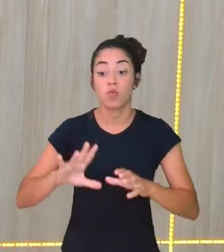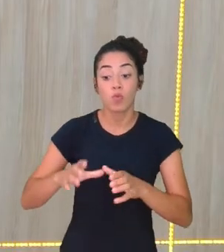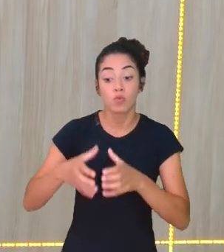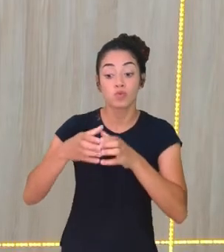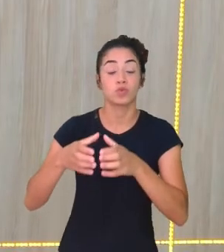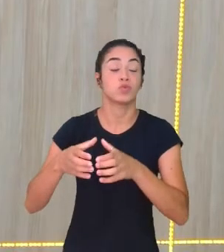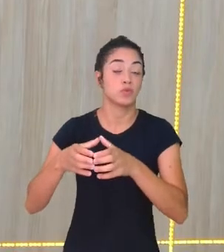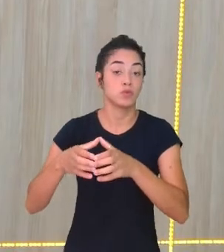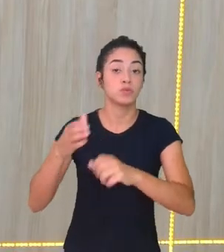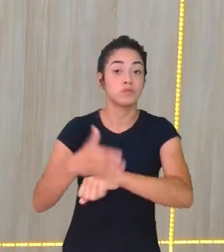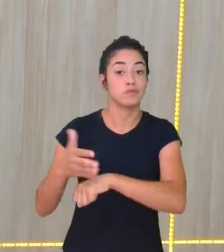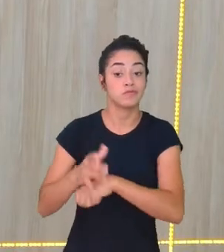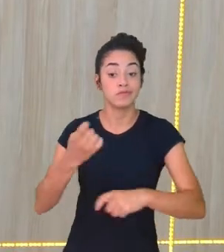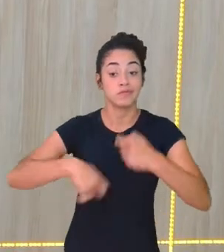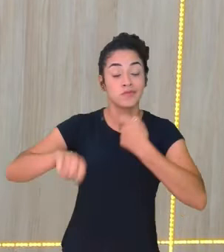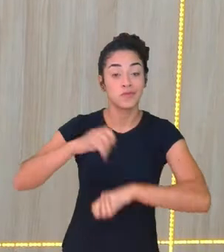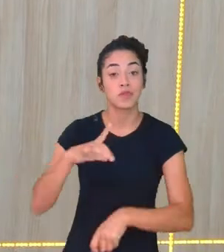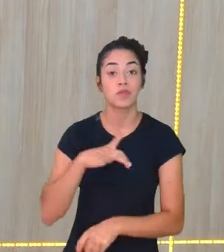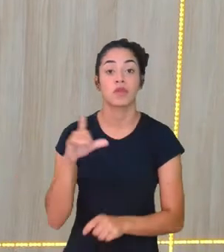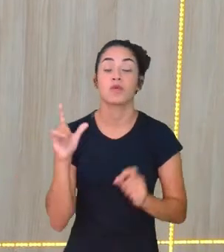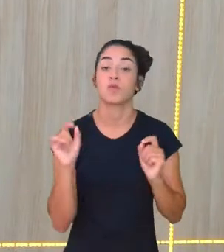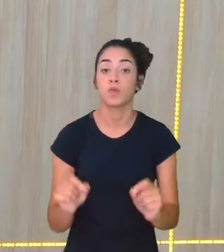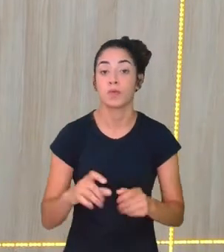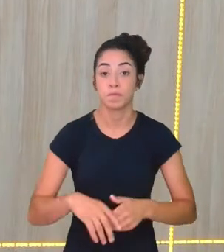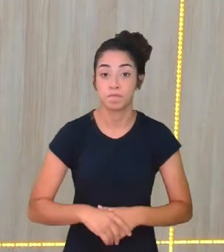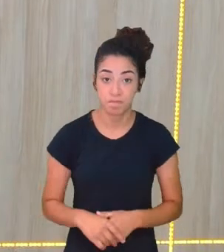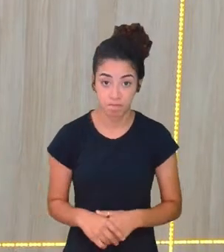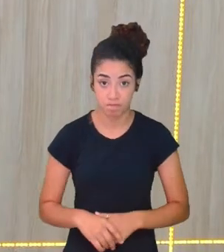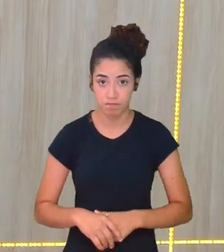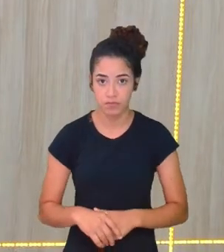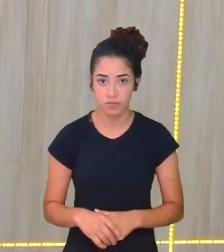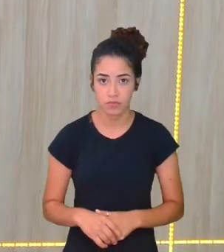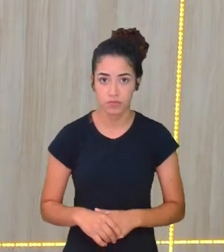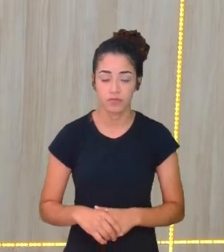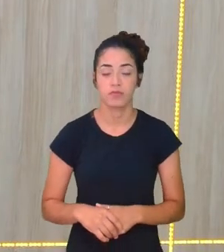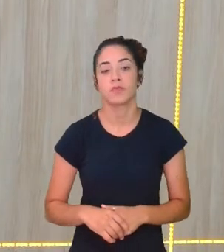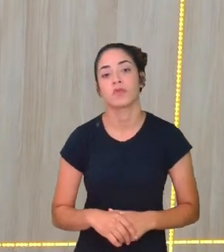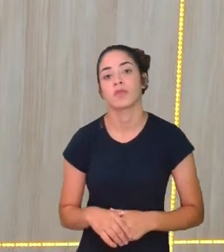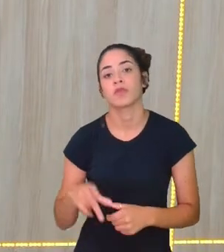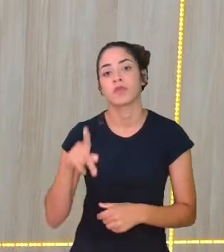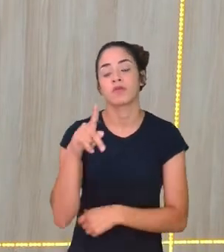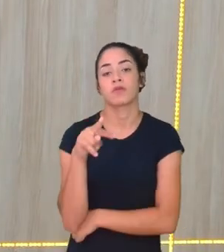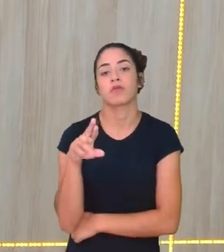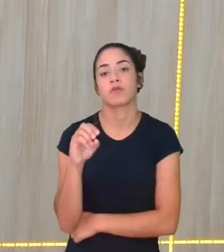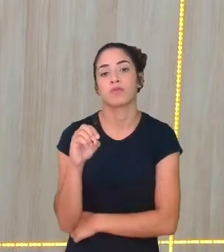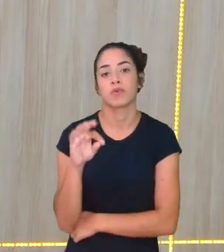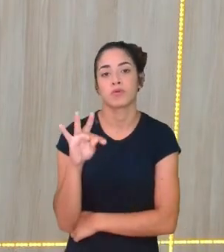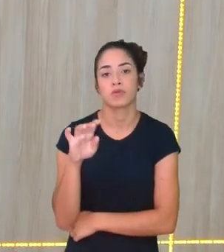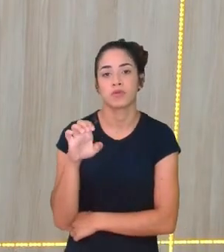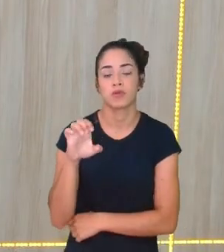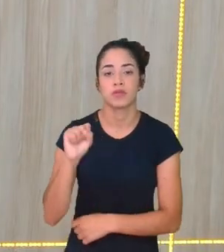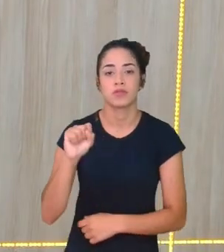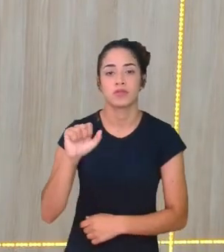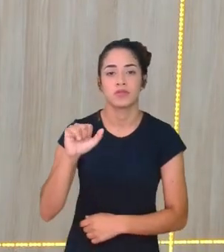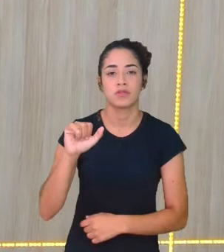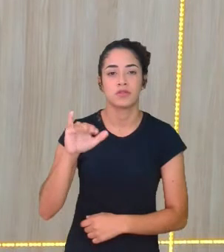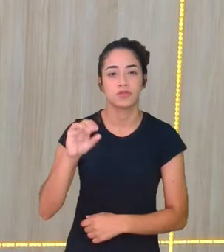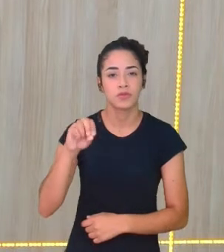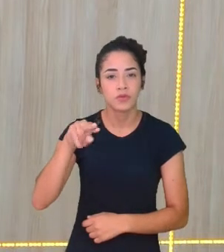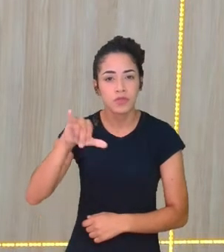práticas econômicas onde a gente vai ter ali a o protecionismo né a balança comercial favorável